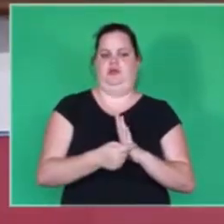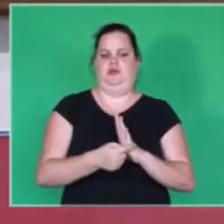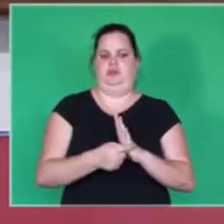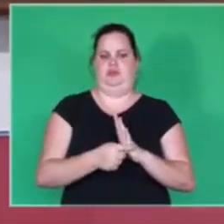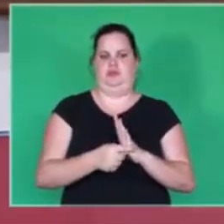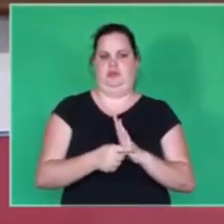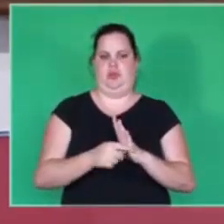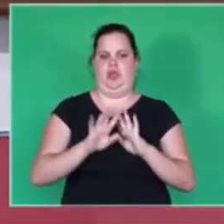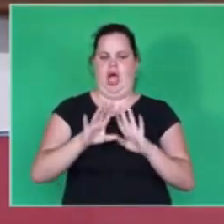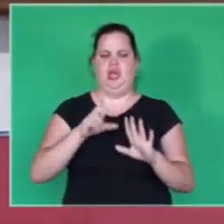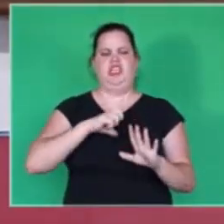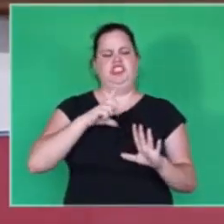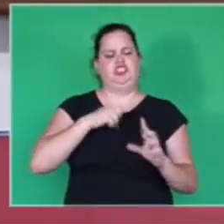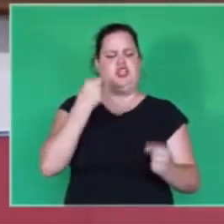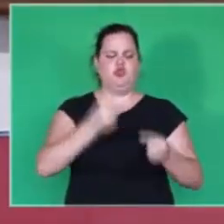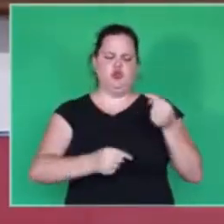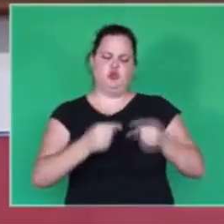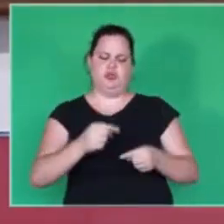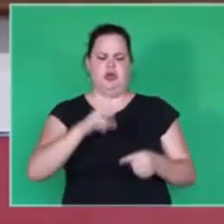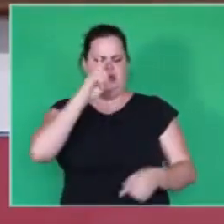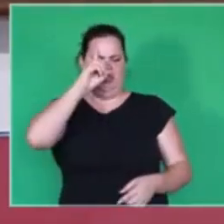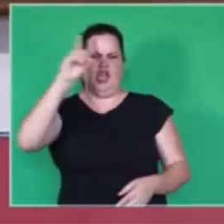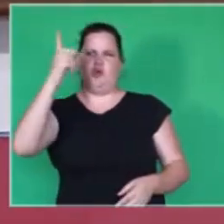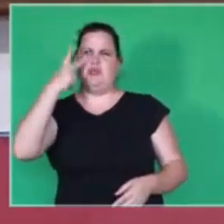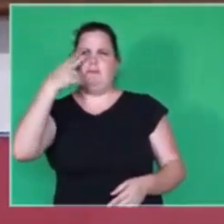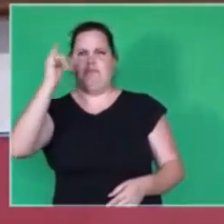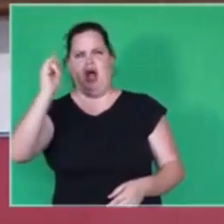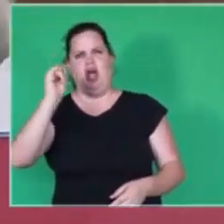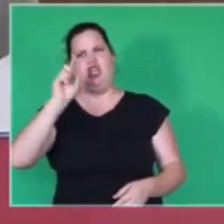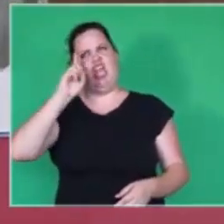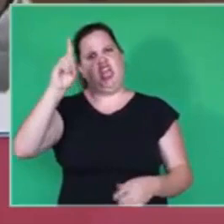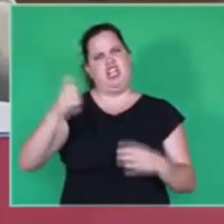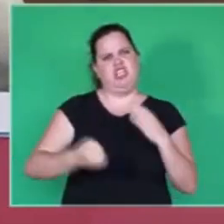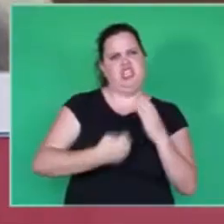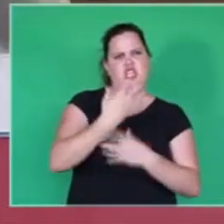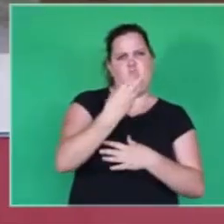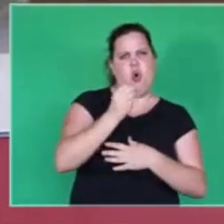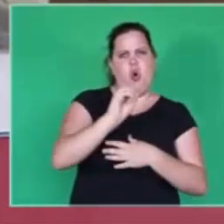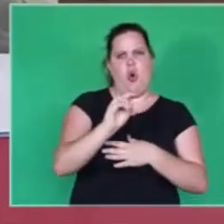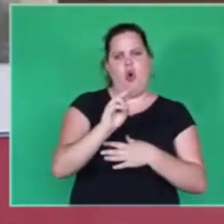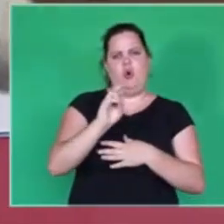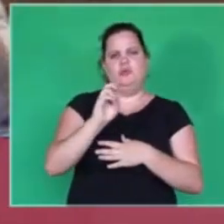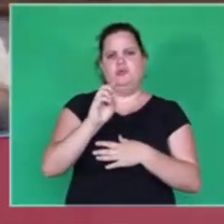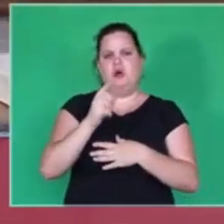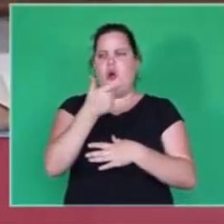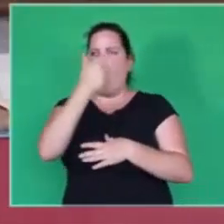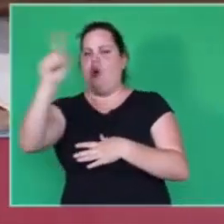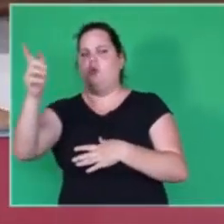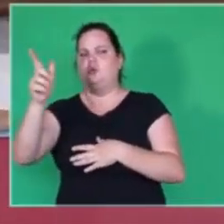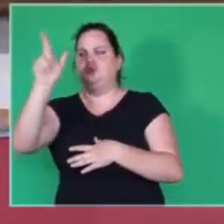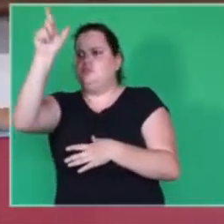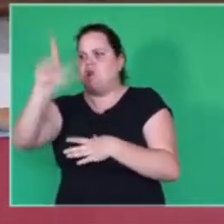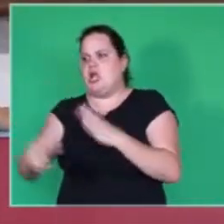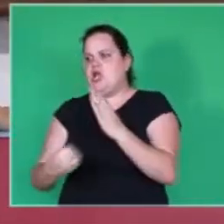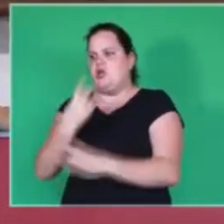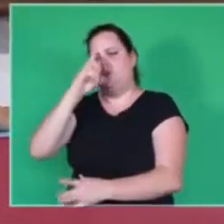se Jesus era criatura, se Ele é Criador, se Ele veio antes, se Ele veio depois. Então,